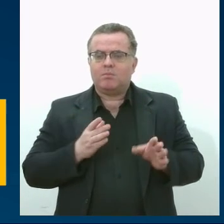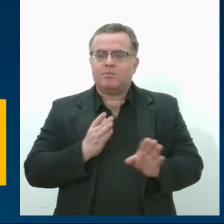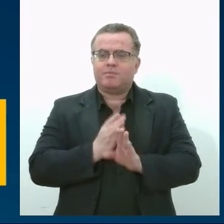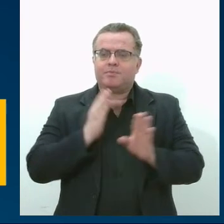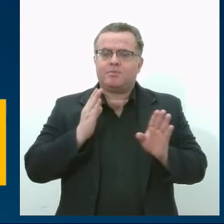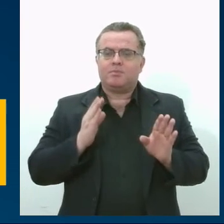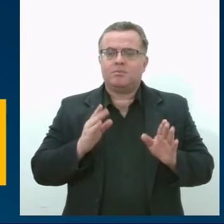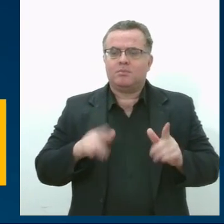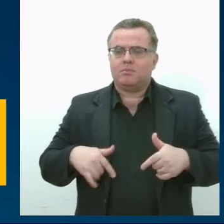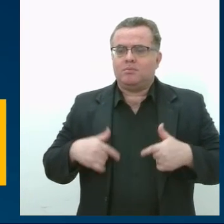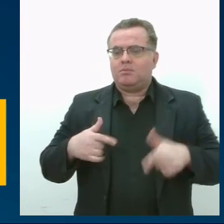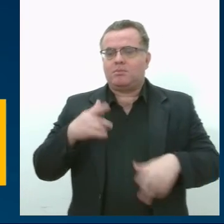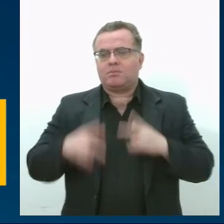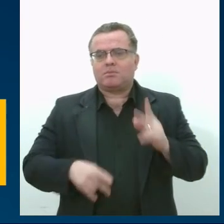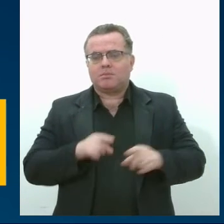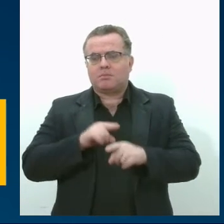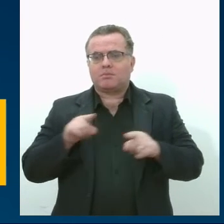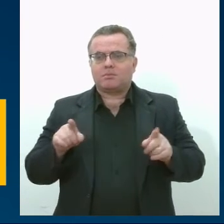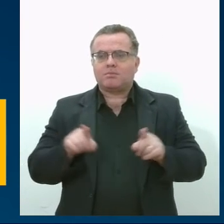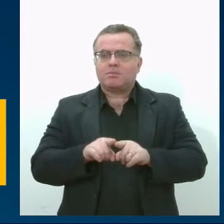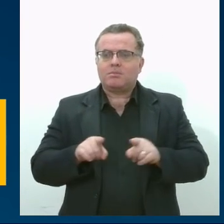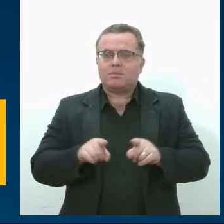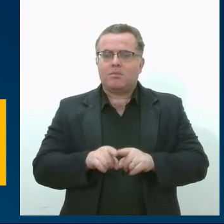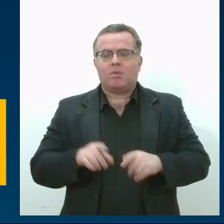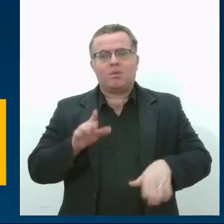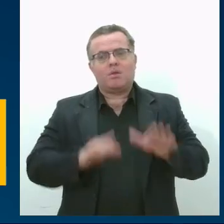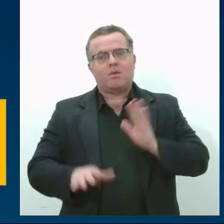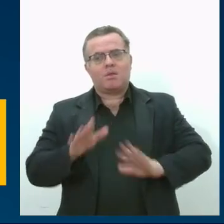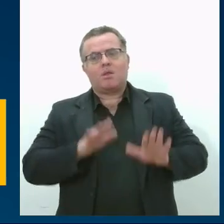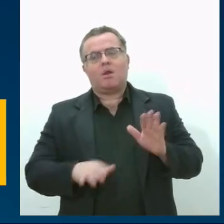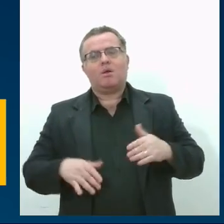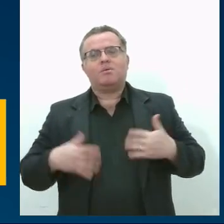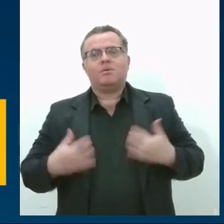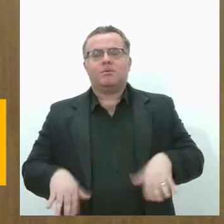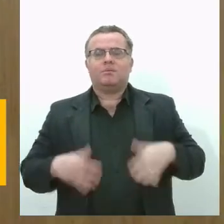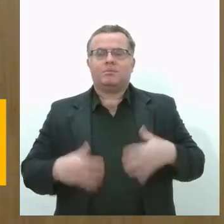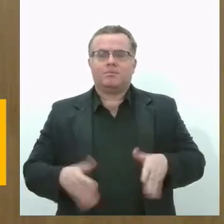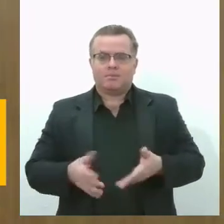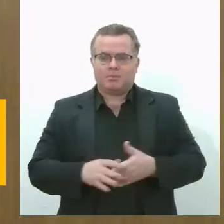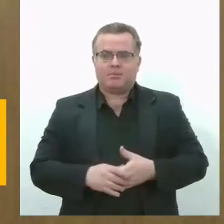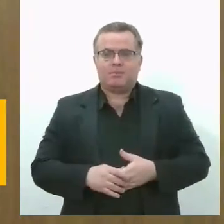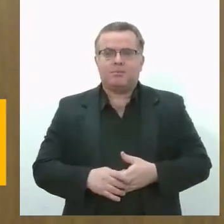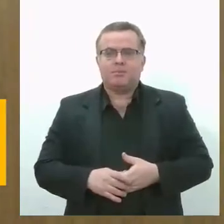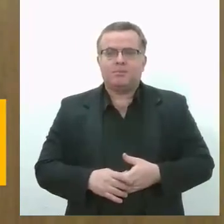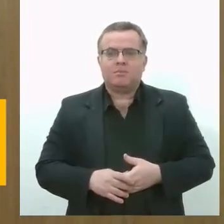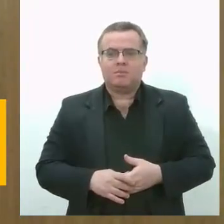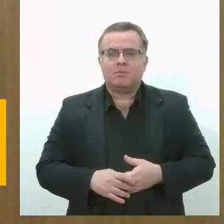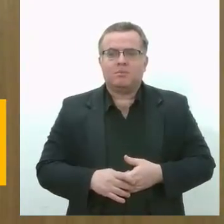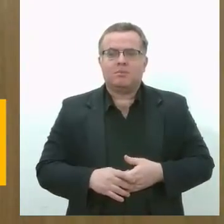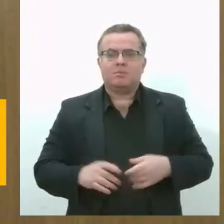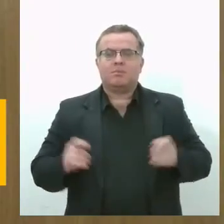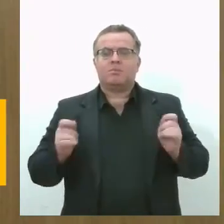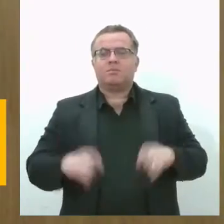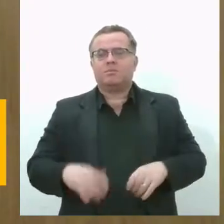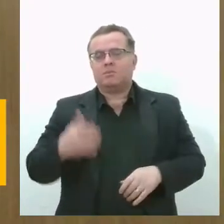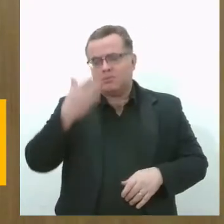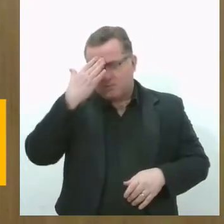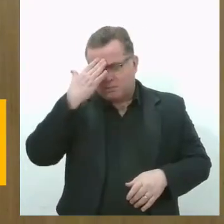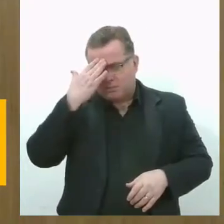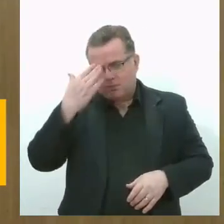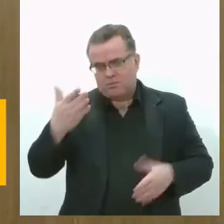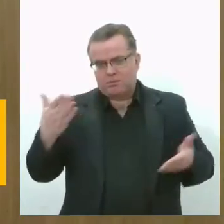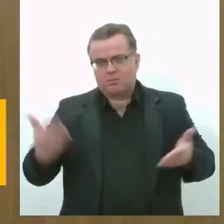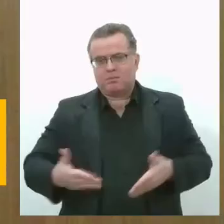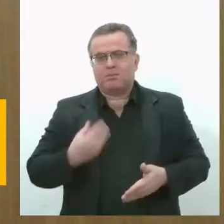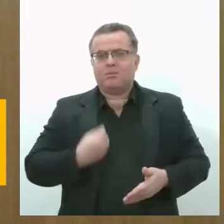população também, né, eliminando aí os locais que ficaram com água parada. Jefferson, eu queria agradecer a sua presença aqui no Jornal da